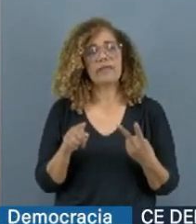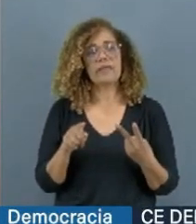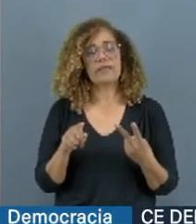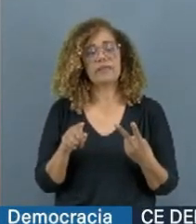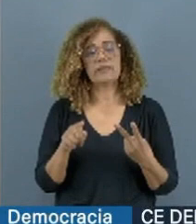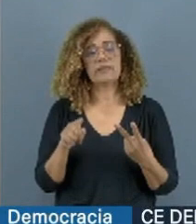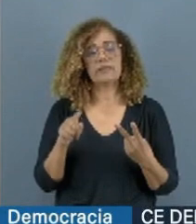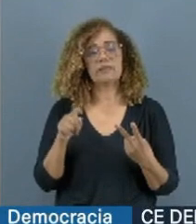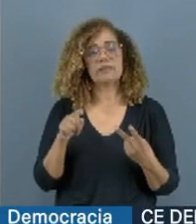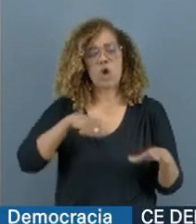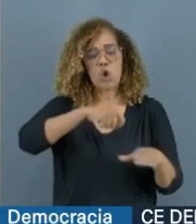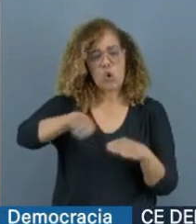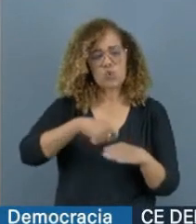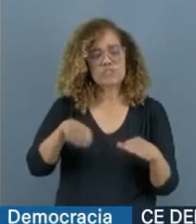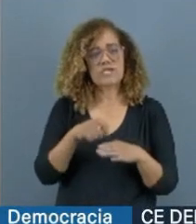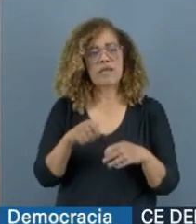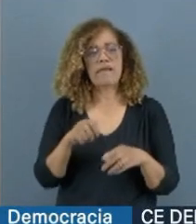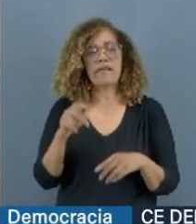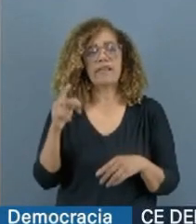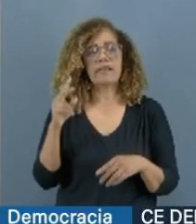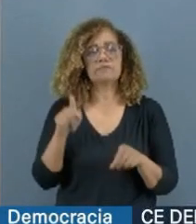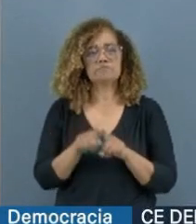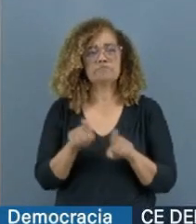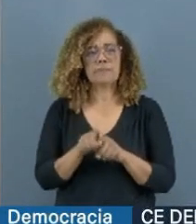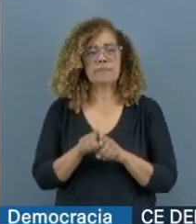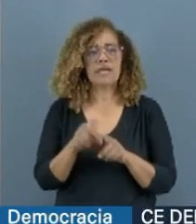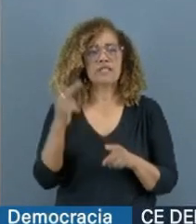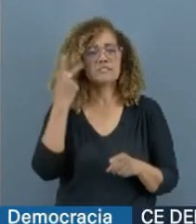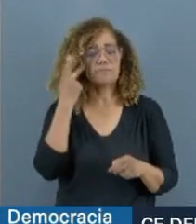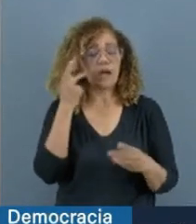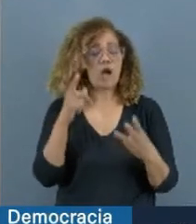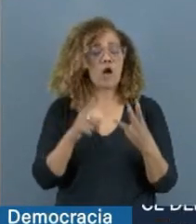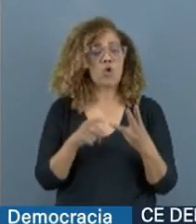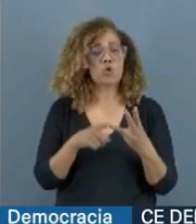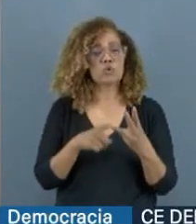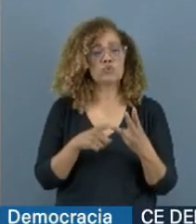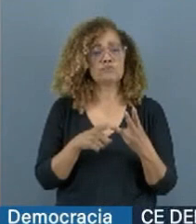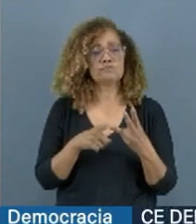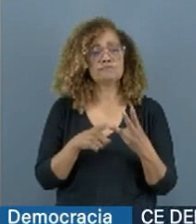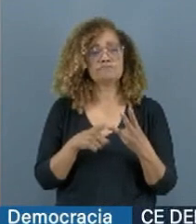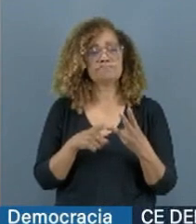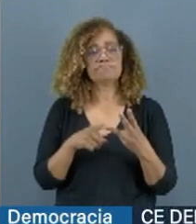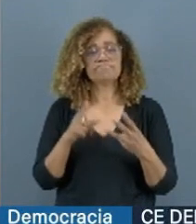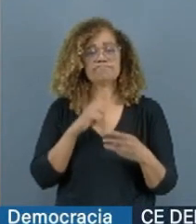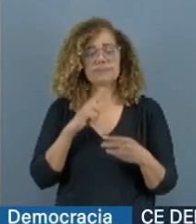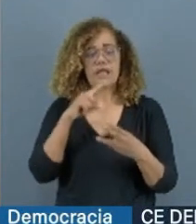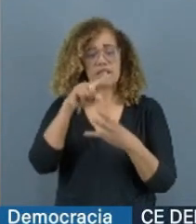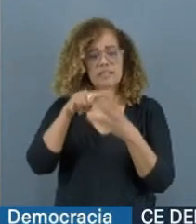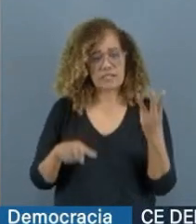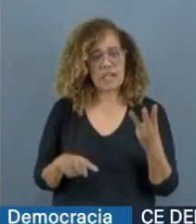Campinas, do Gustavo Martins, lá em Balneário Camboriú.